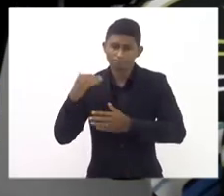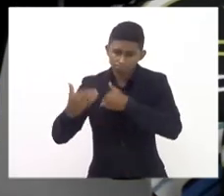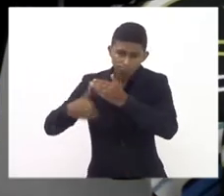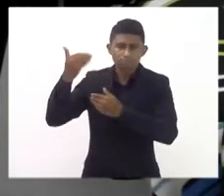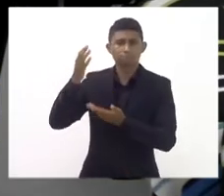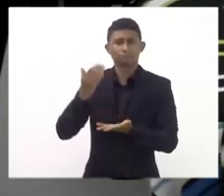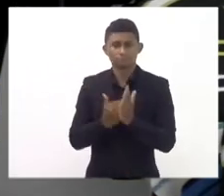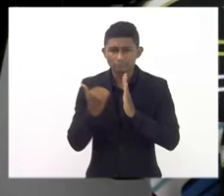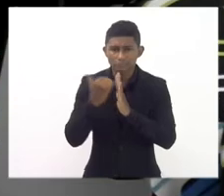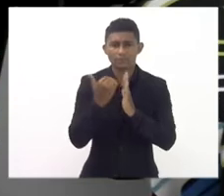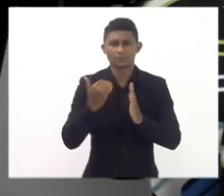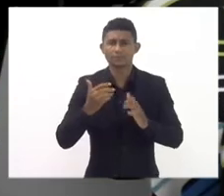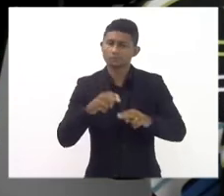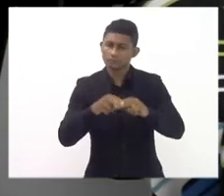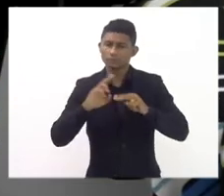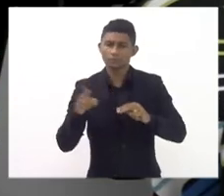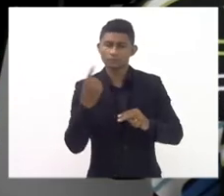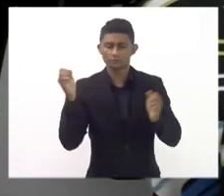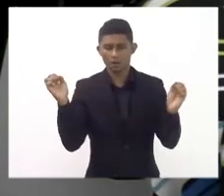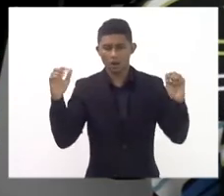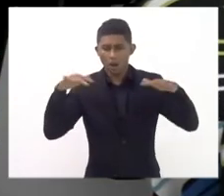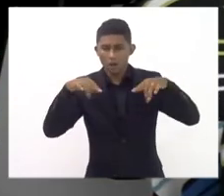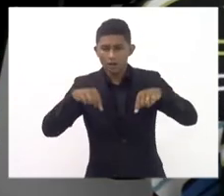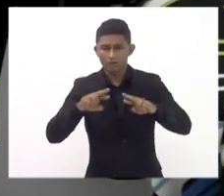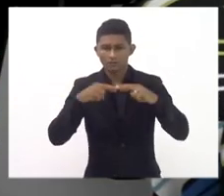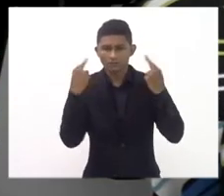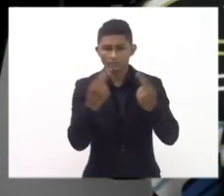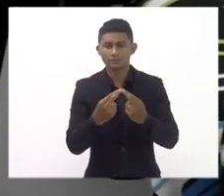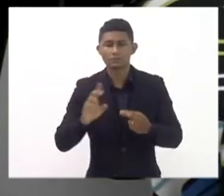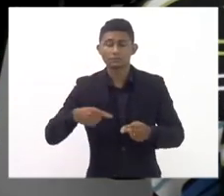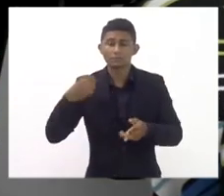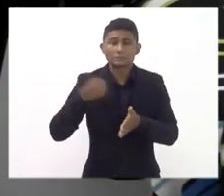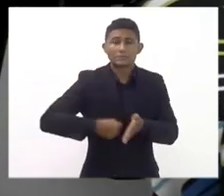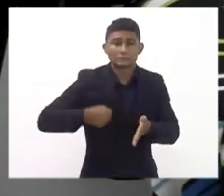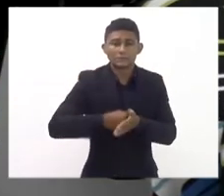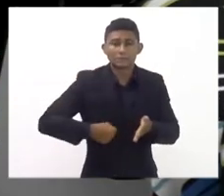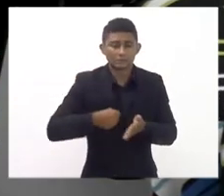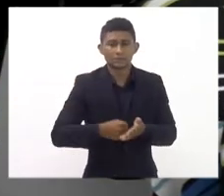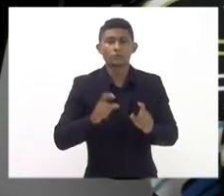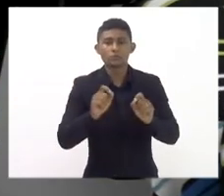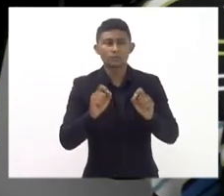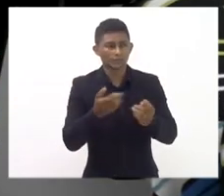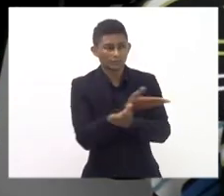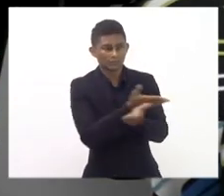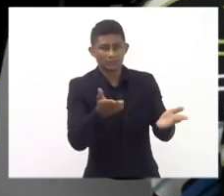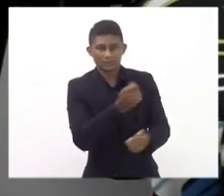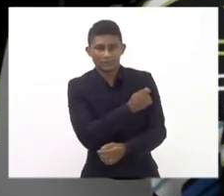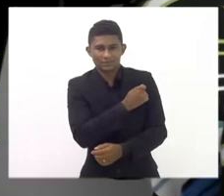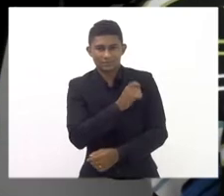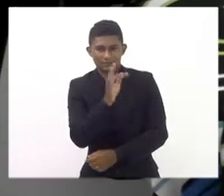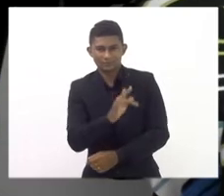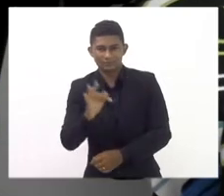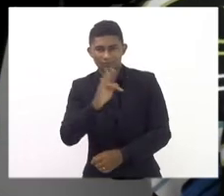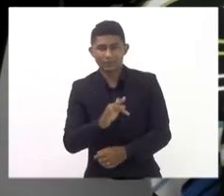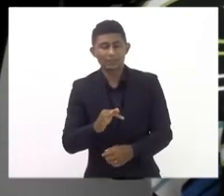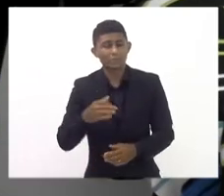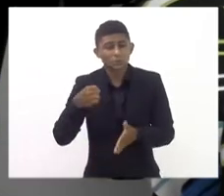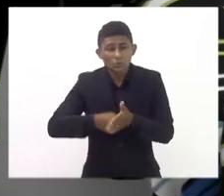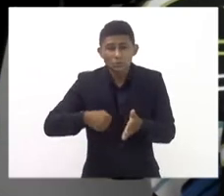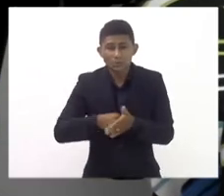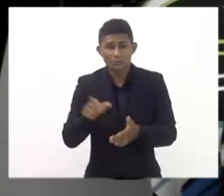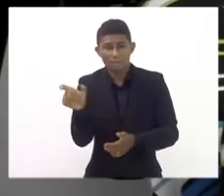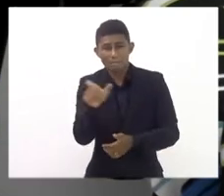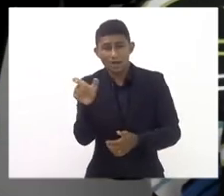Então, a gente está justamente lutando pelo passe livre do subsequente. E aí, enfim, já falaram sobre a questão